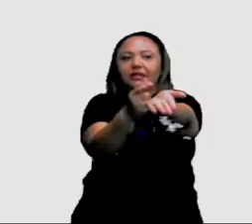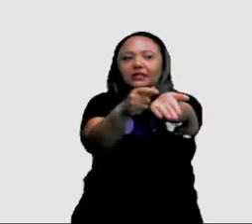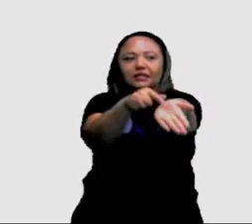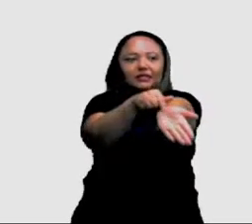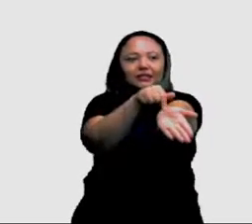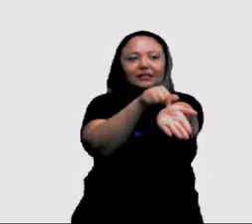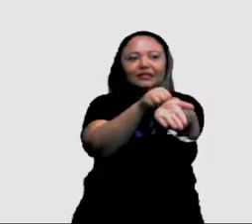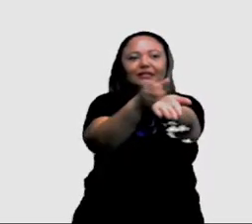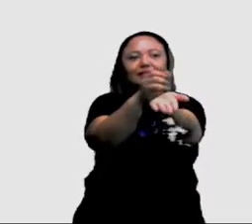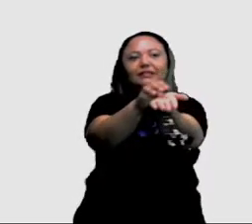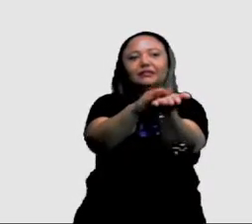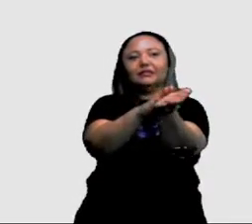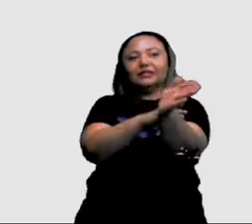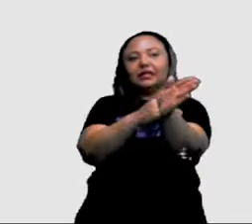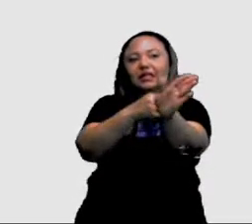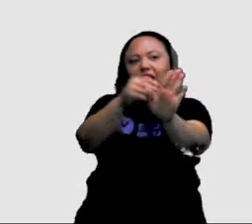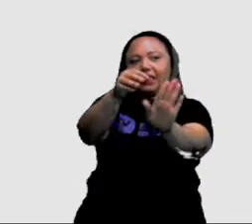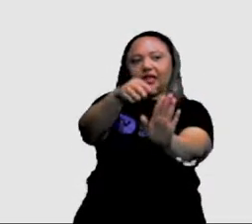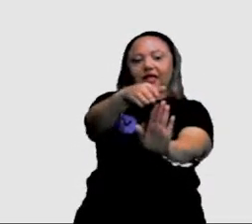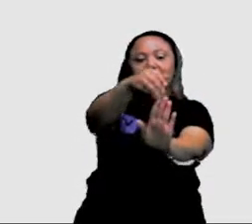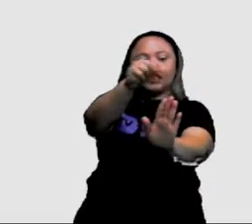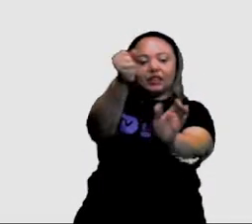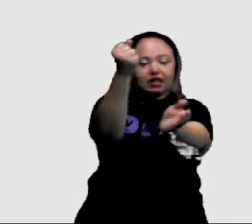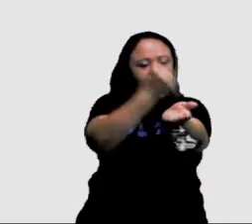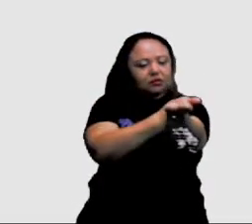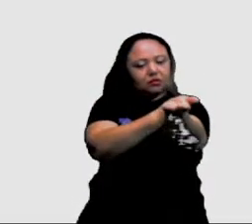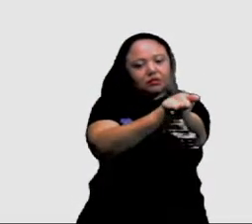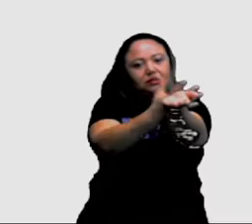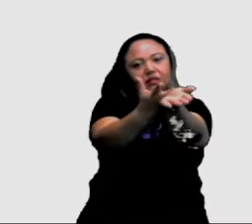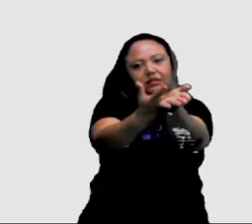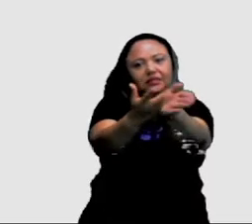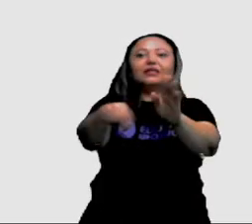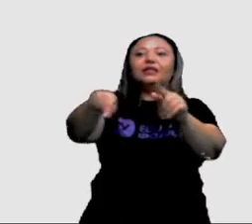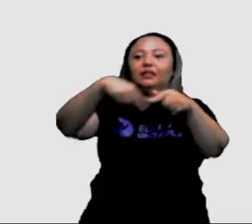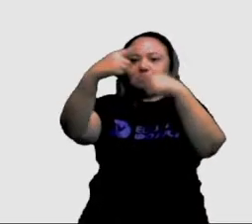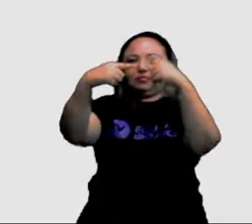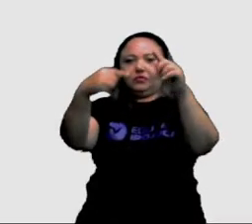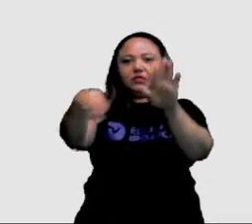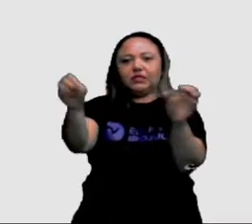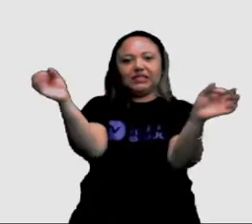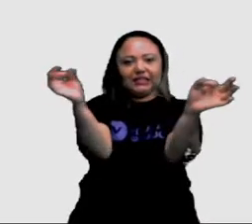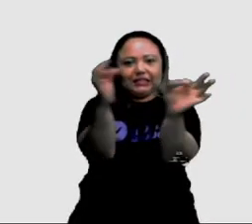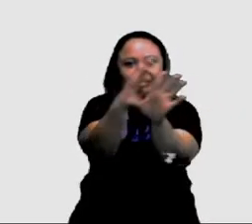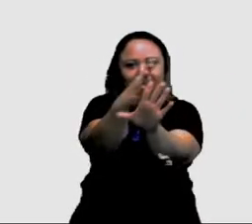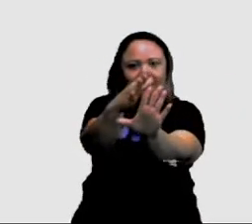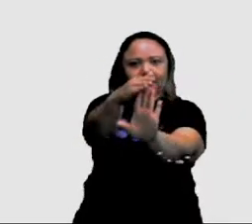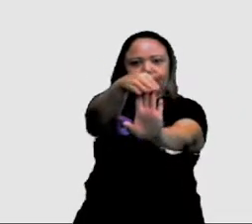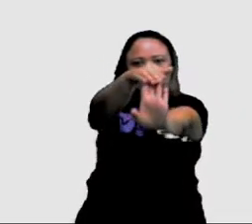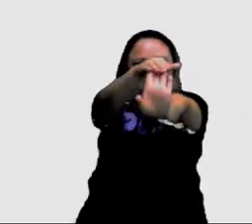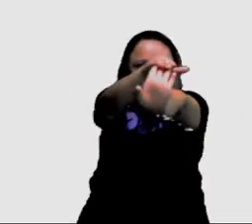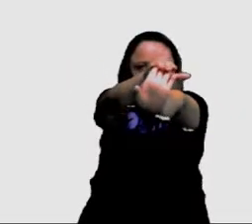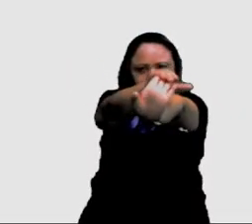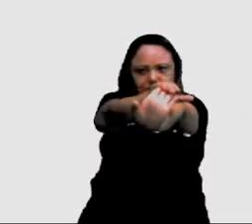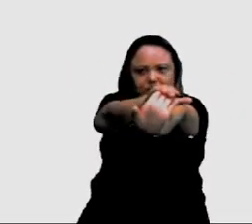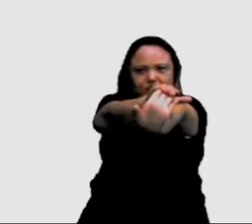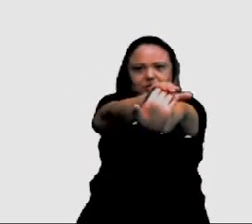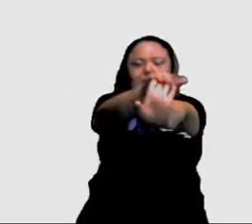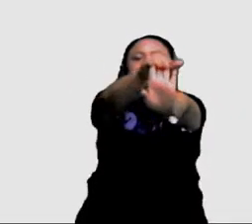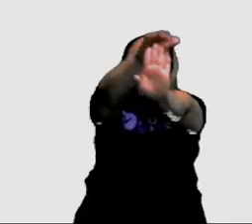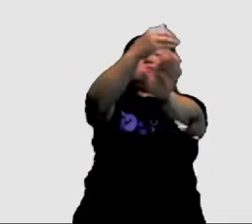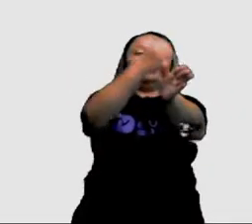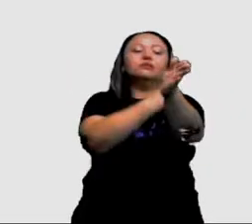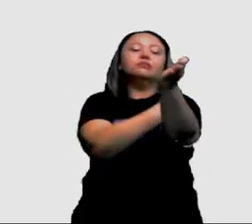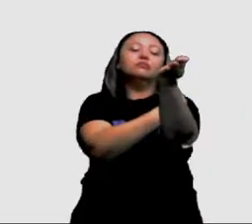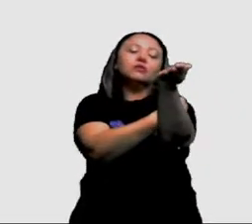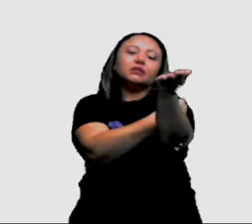Esse fenômeno ele é resultante da redução da tensão que a musculatura esquelética faz. Ou seja, o músculo